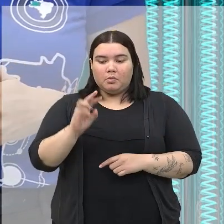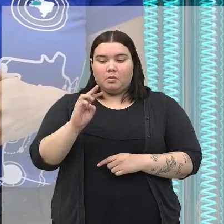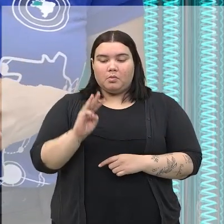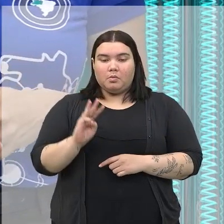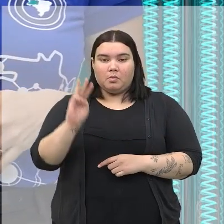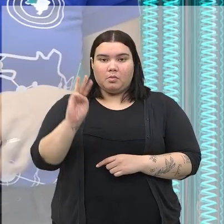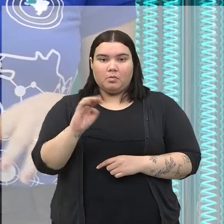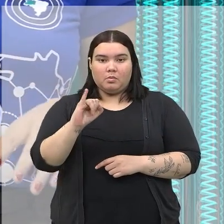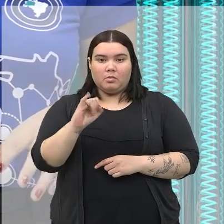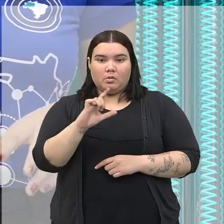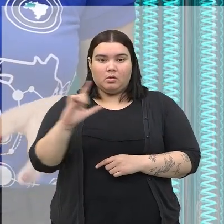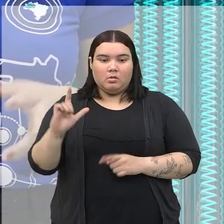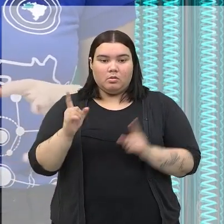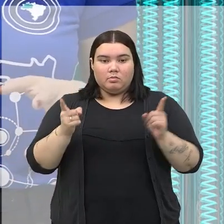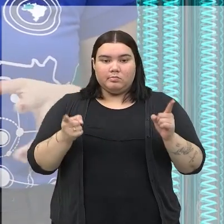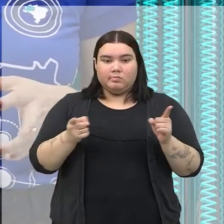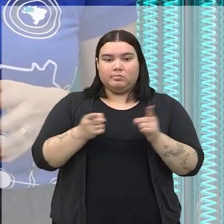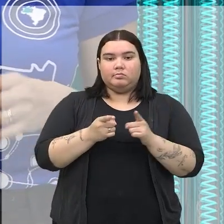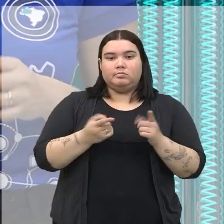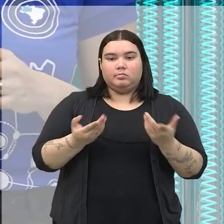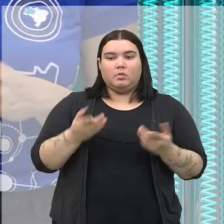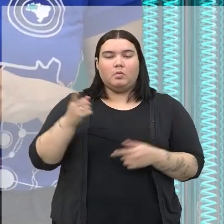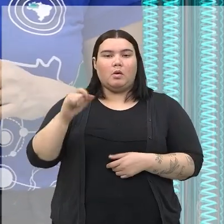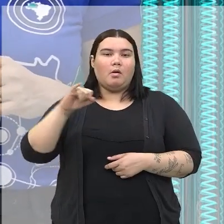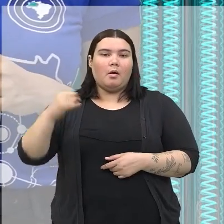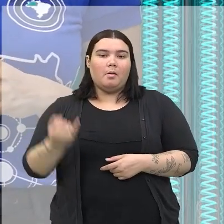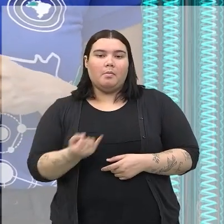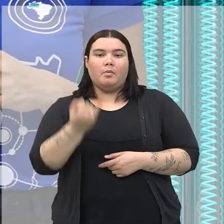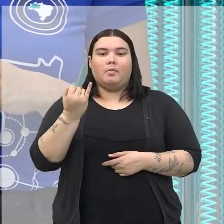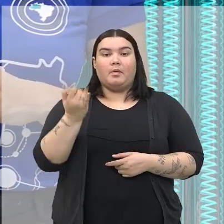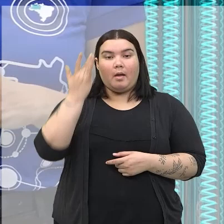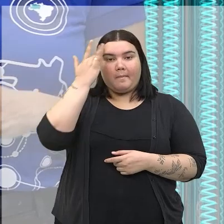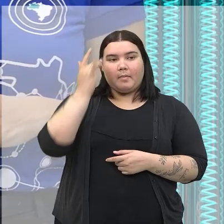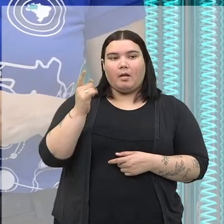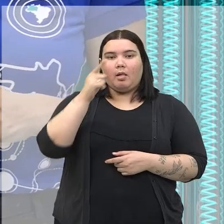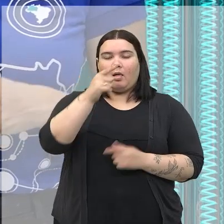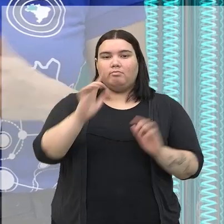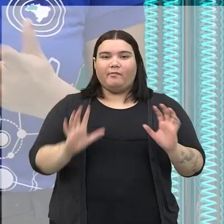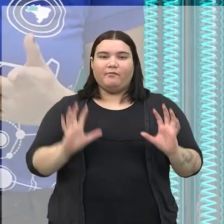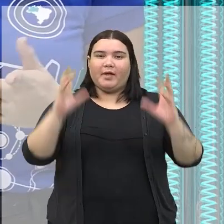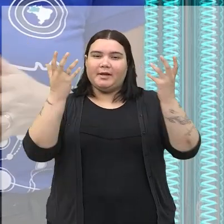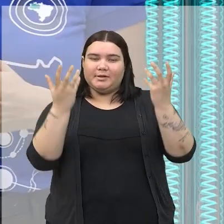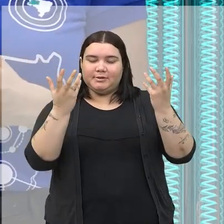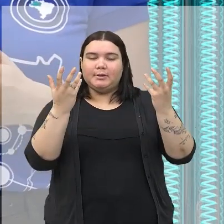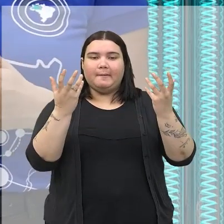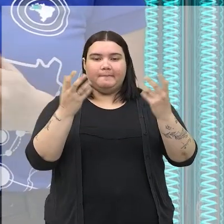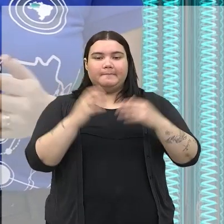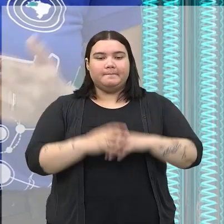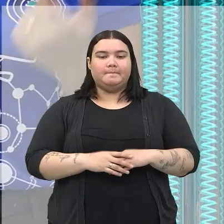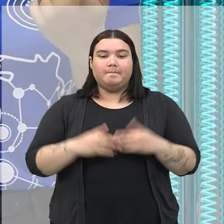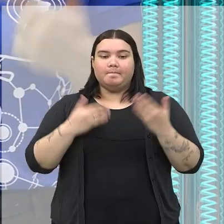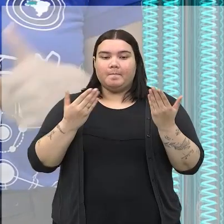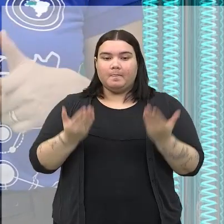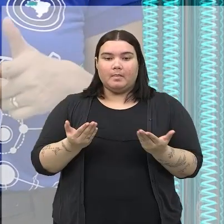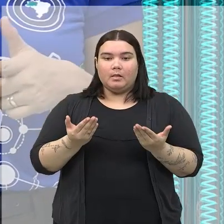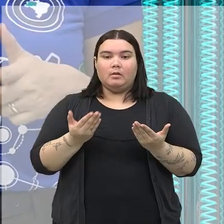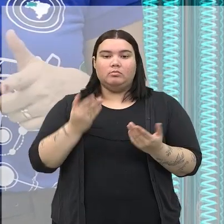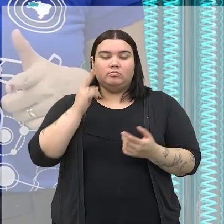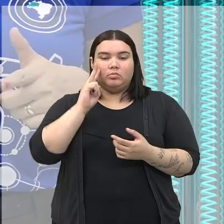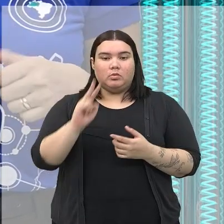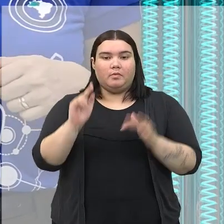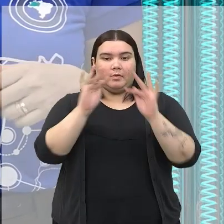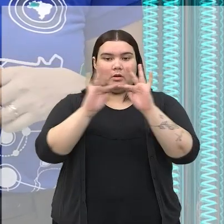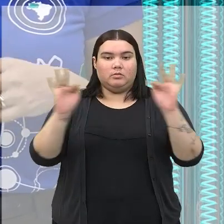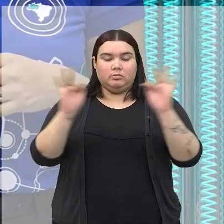aproveitar o show, né? O concerto amanhã. Então, reparem que o will, nas duas frases, ele